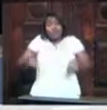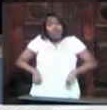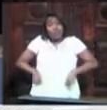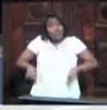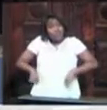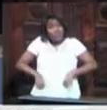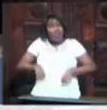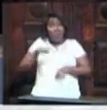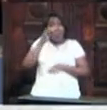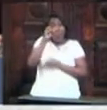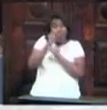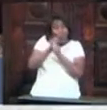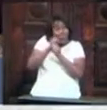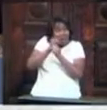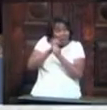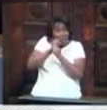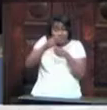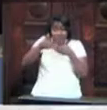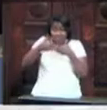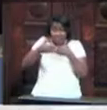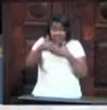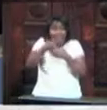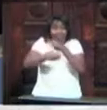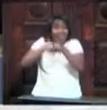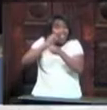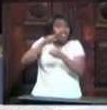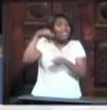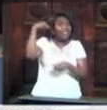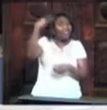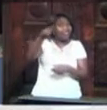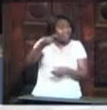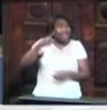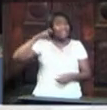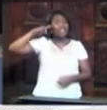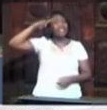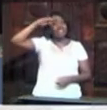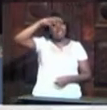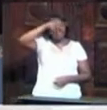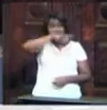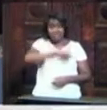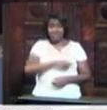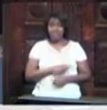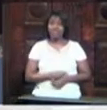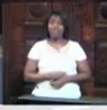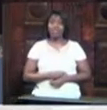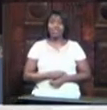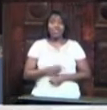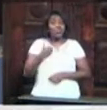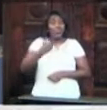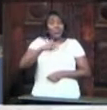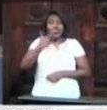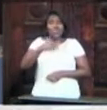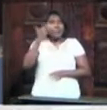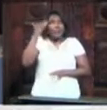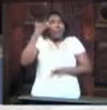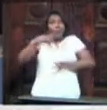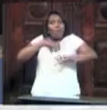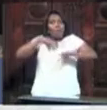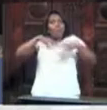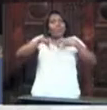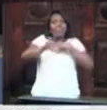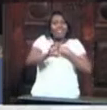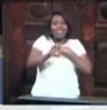8 anos a partir do ano que vem. É duro não ter a compreensão